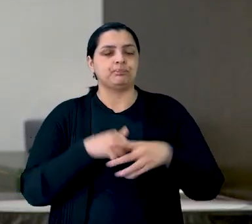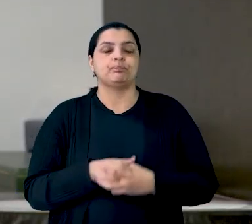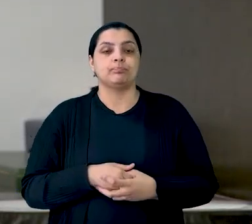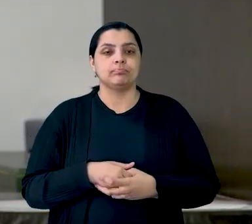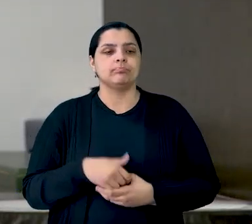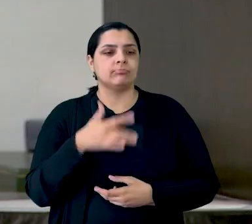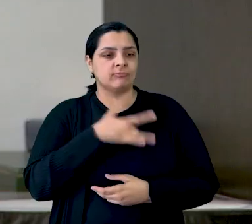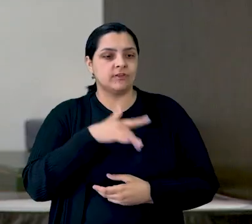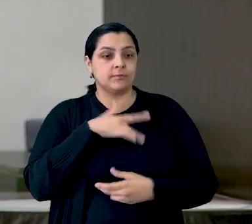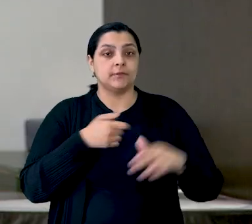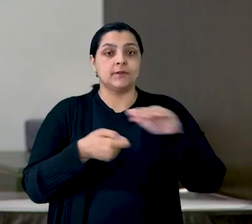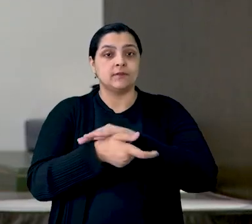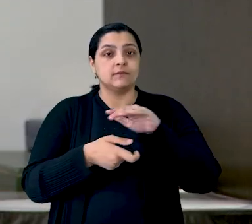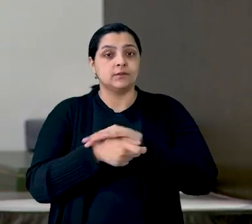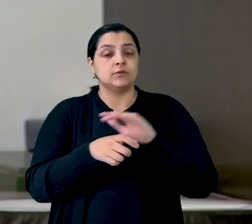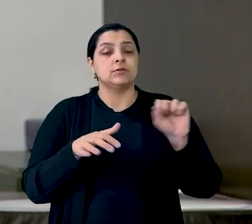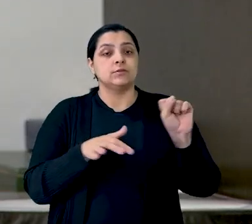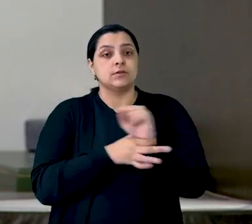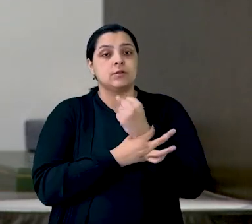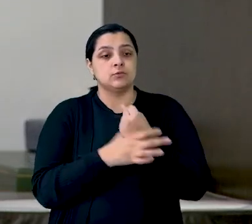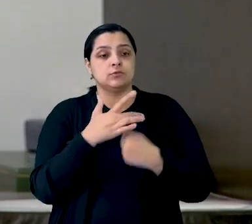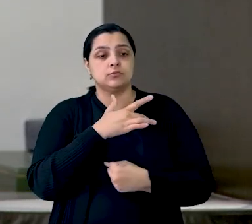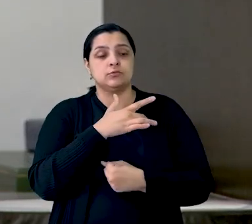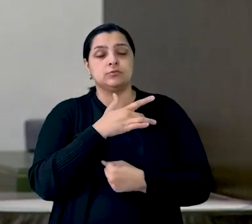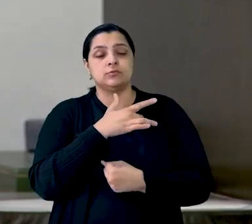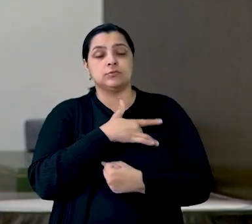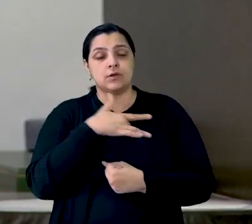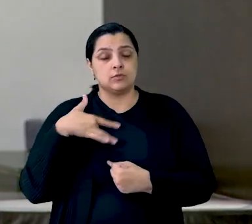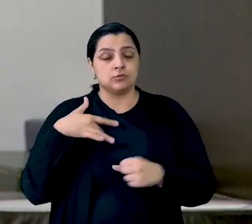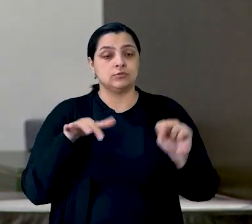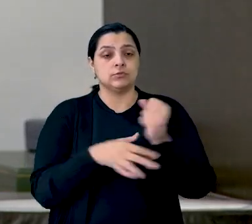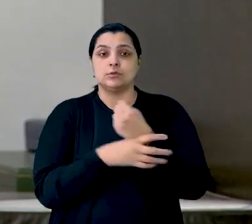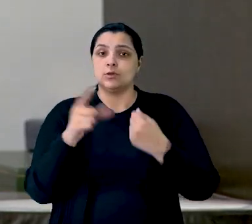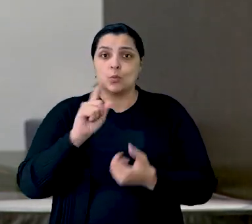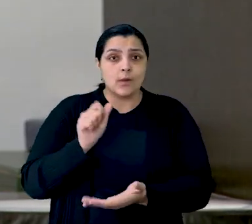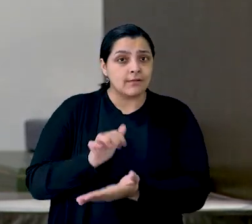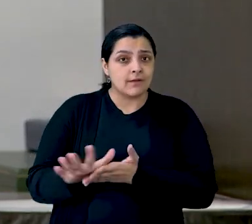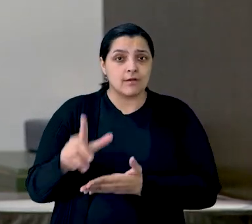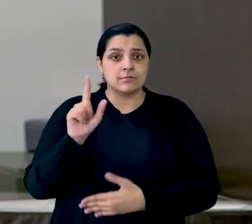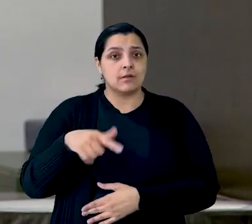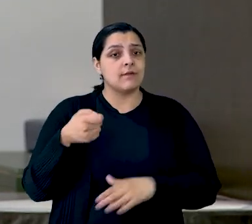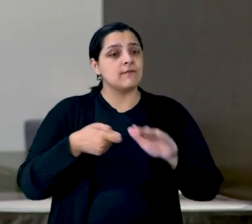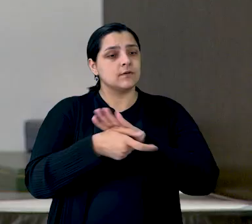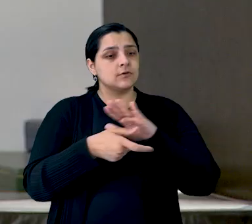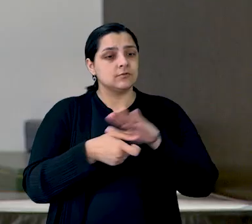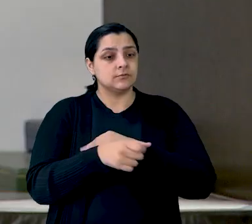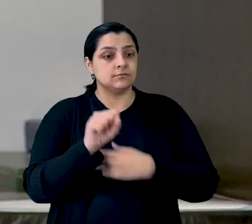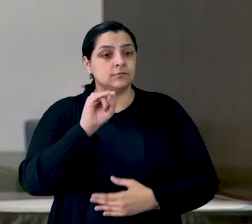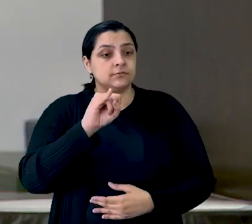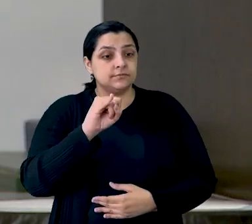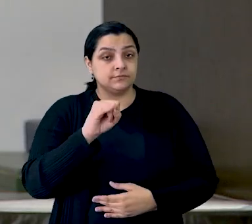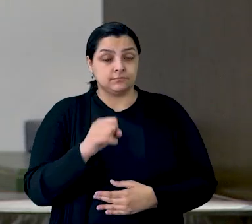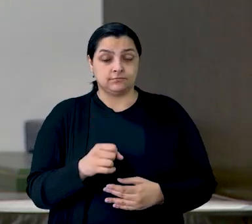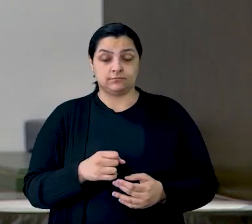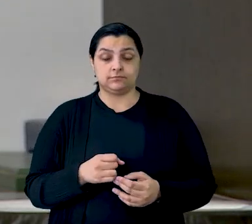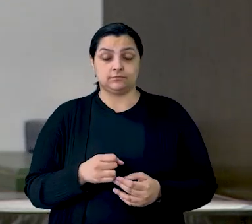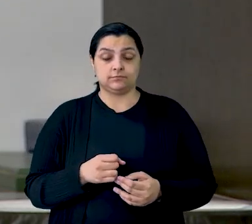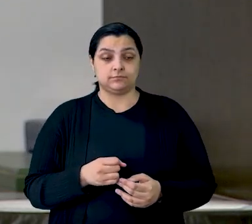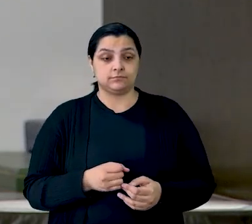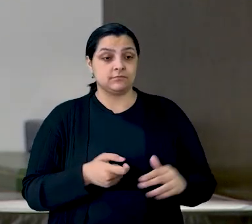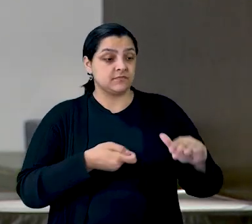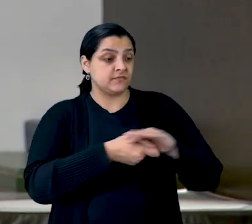que vale a pena investir em saúde e segurança do trabalho. Não é um custo, é um investimento. Porque se por um